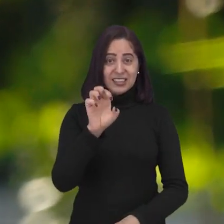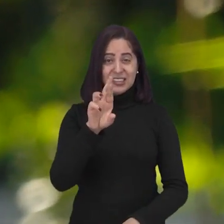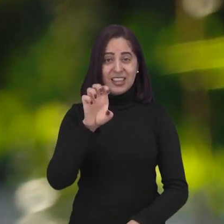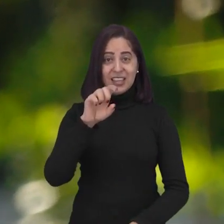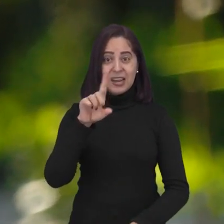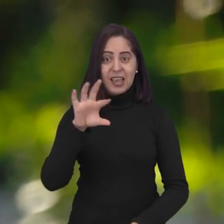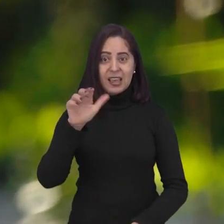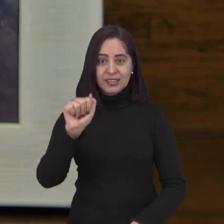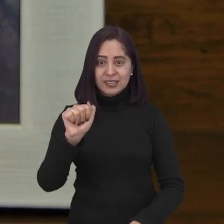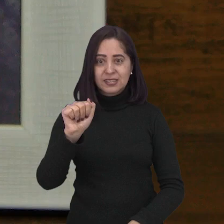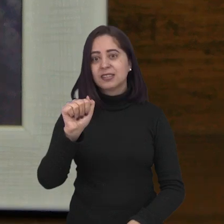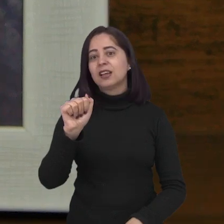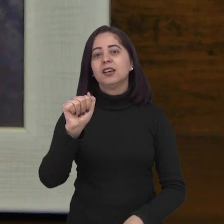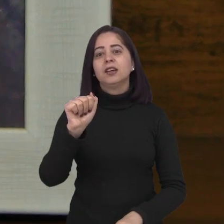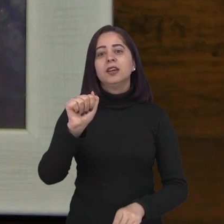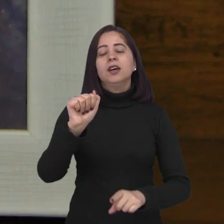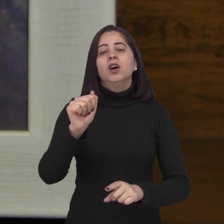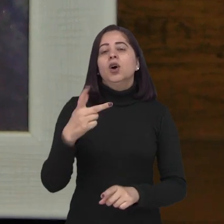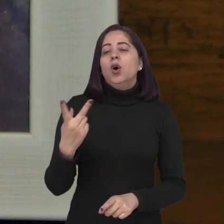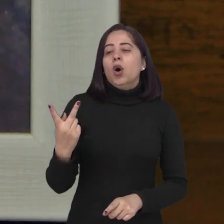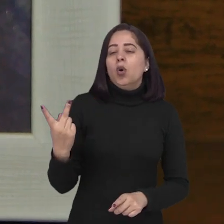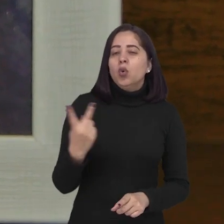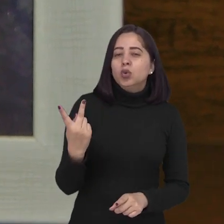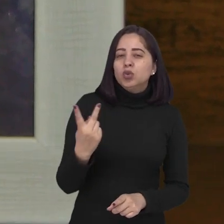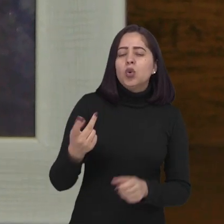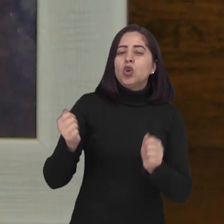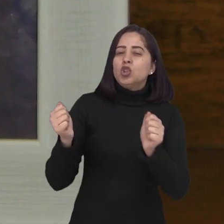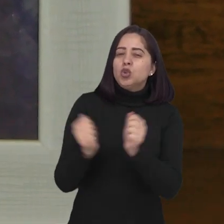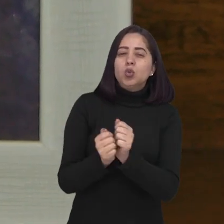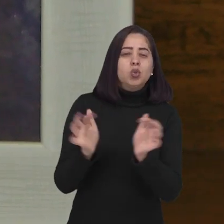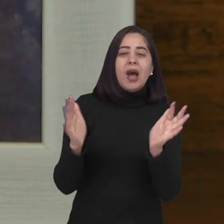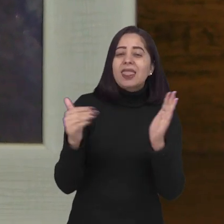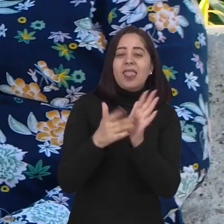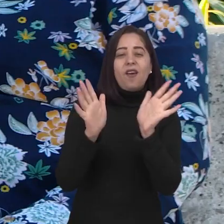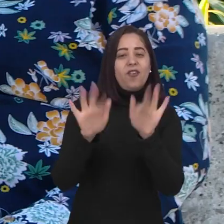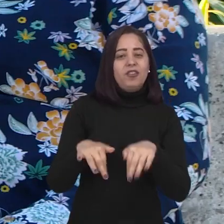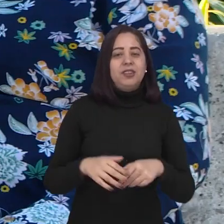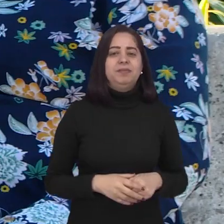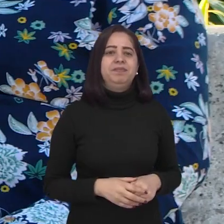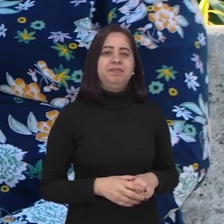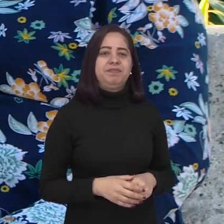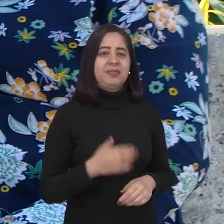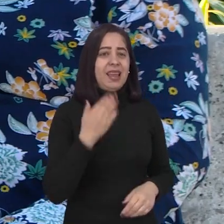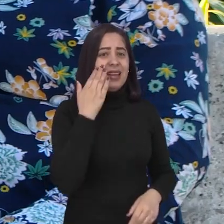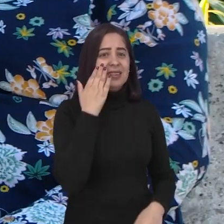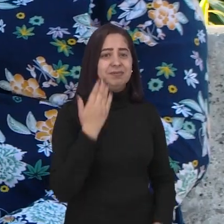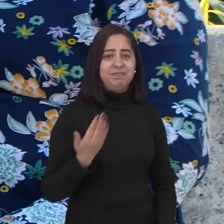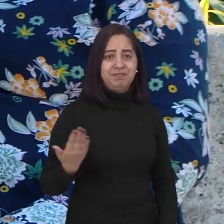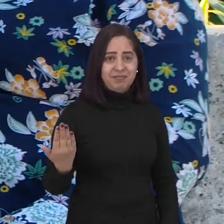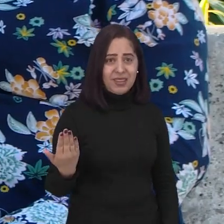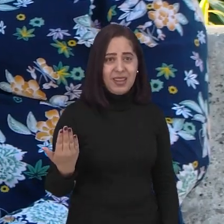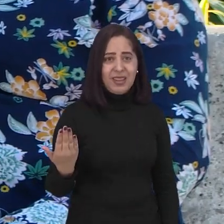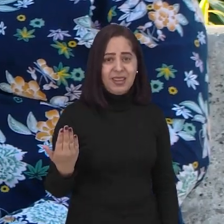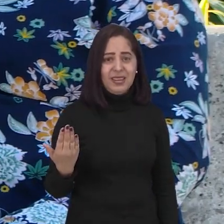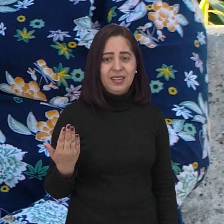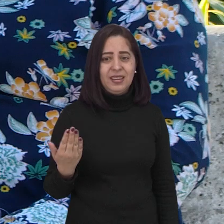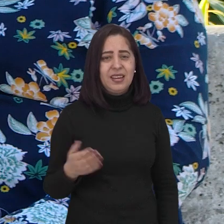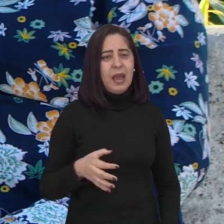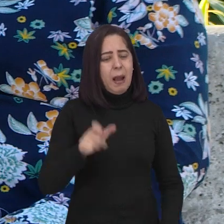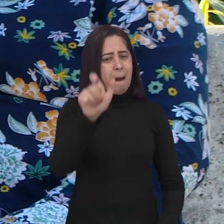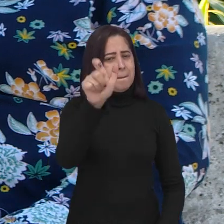foi tão forte que o casal acompanhou Wilson até o último dia de vida. Sempre foi um exemplo, né, de